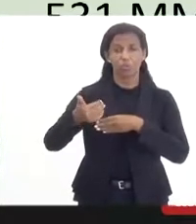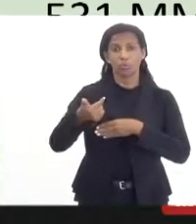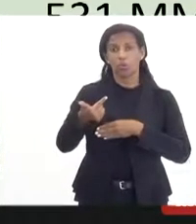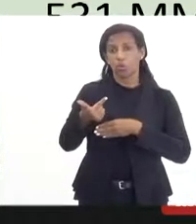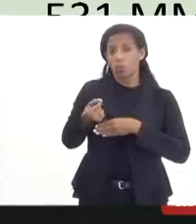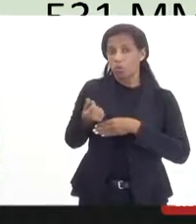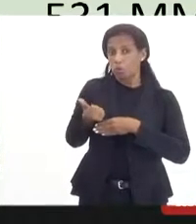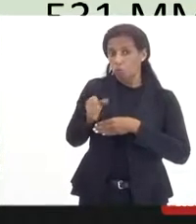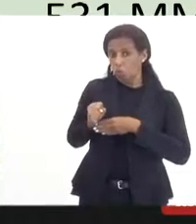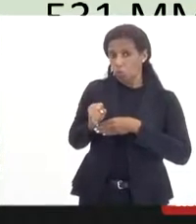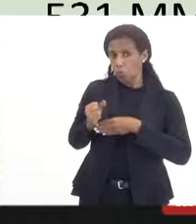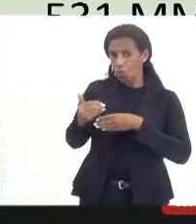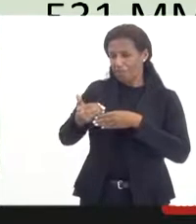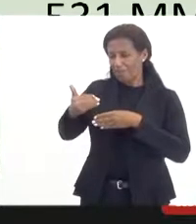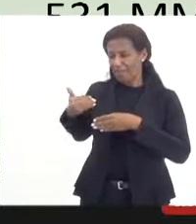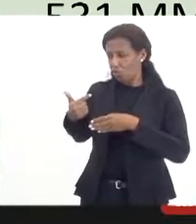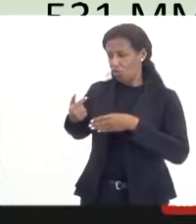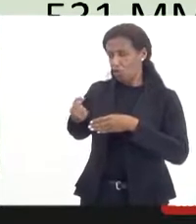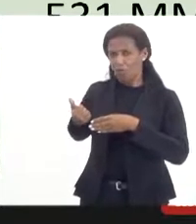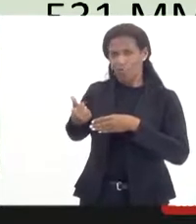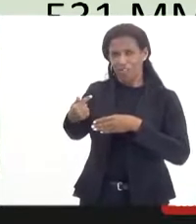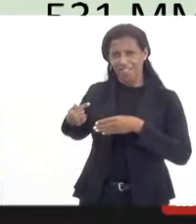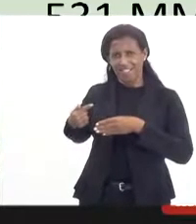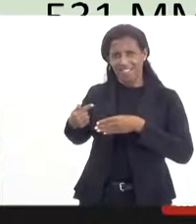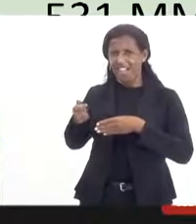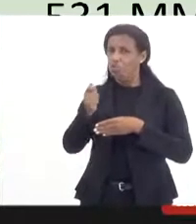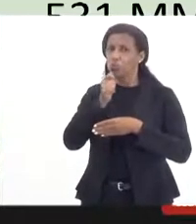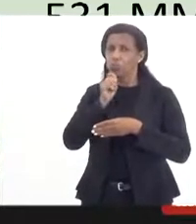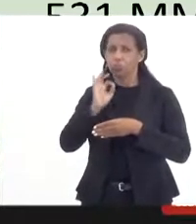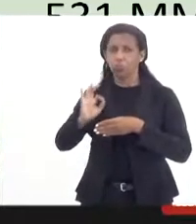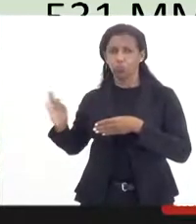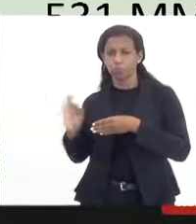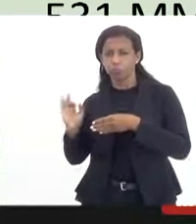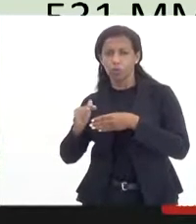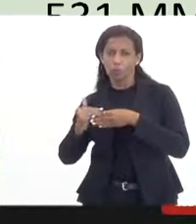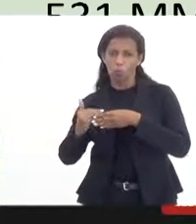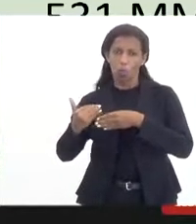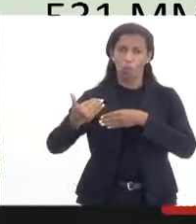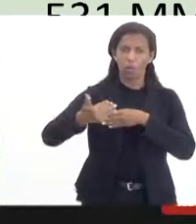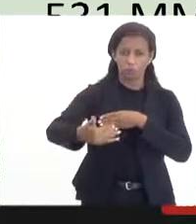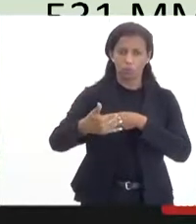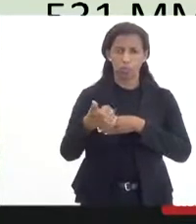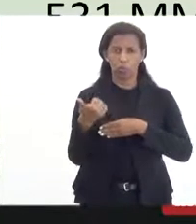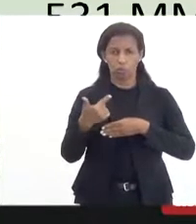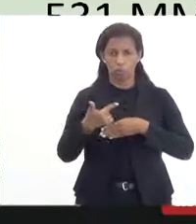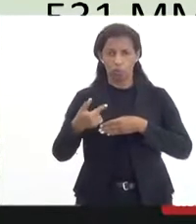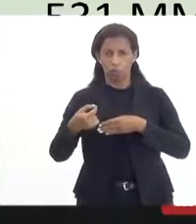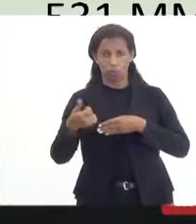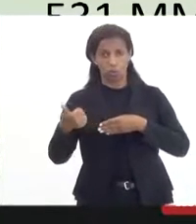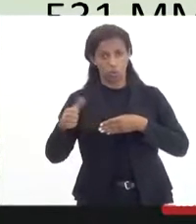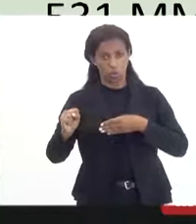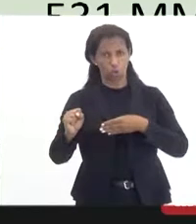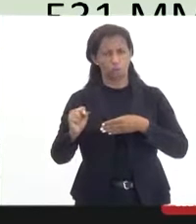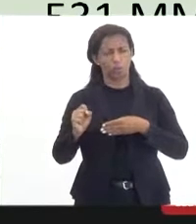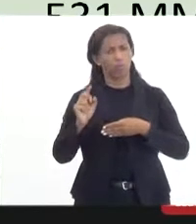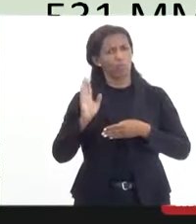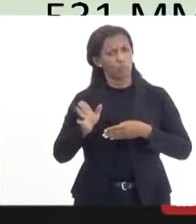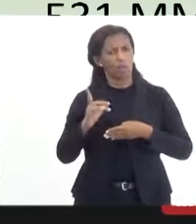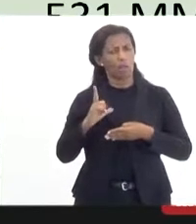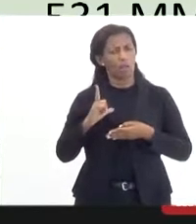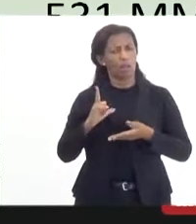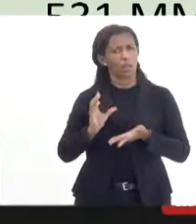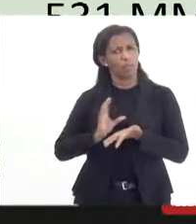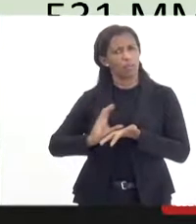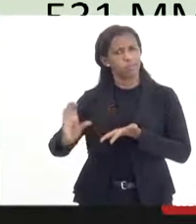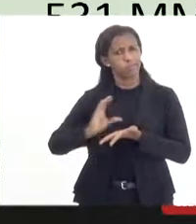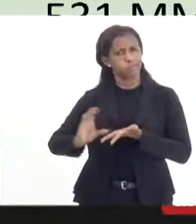porque em 2017 não tivemos aqui um programa de anistia aberto no Estado do Rio de Janeiro, mas tivemos ali contribuições